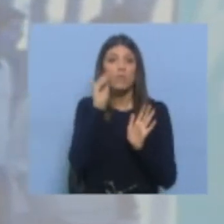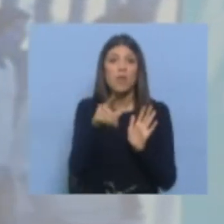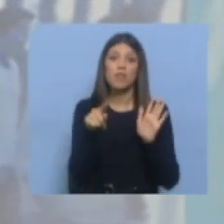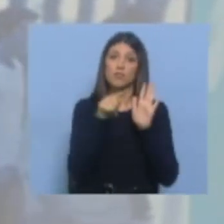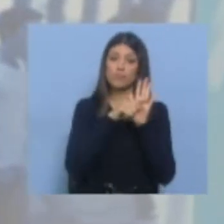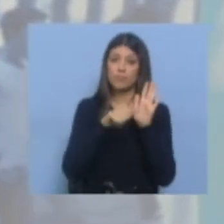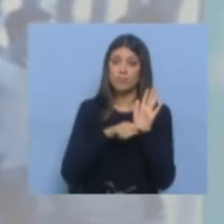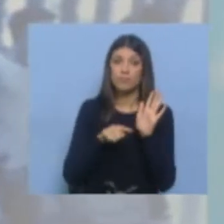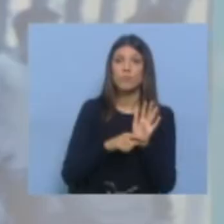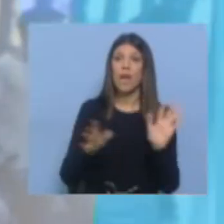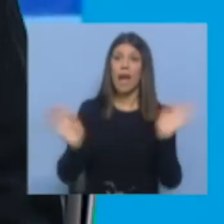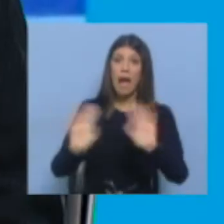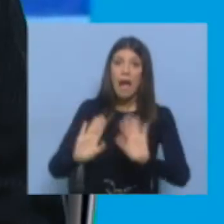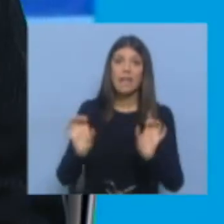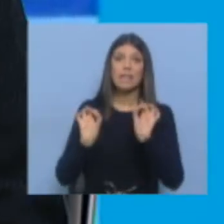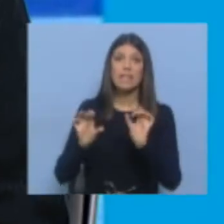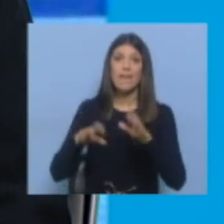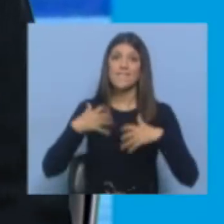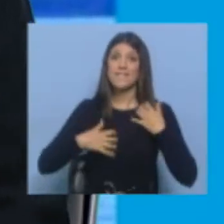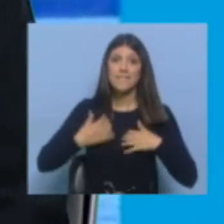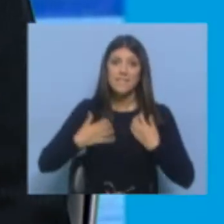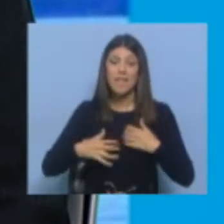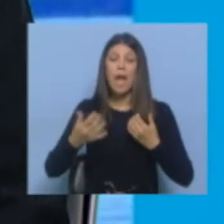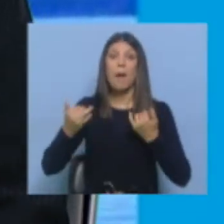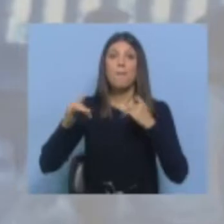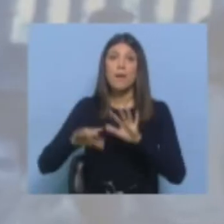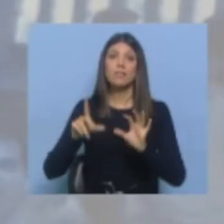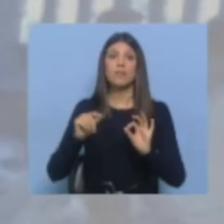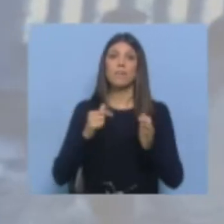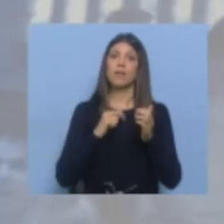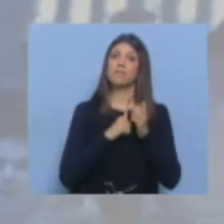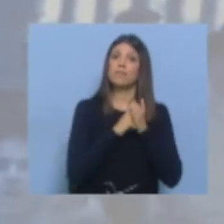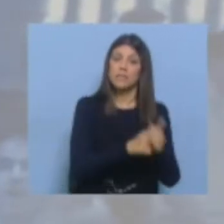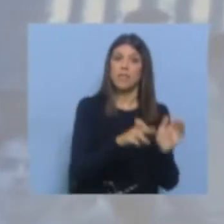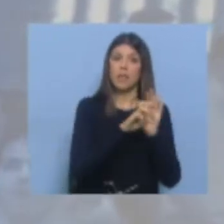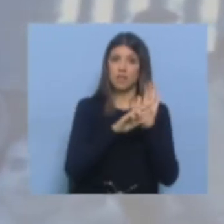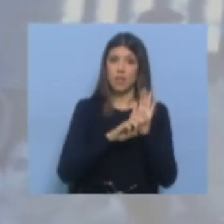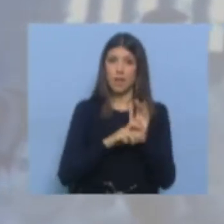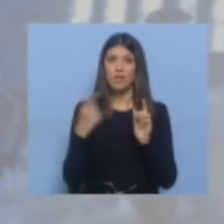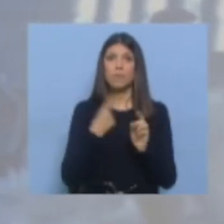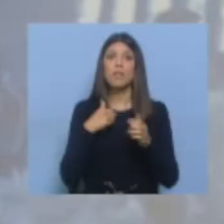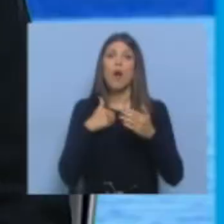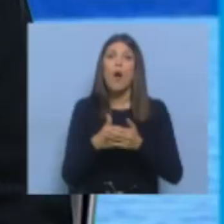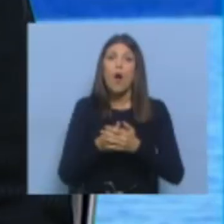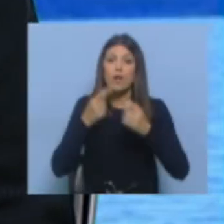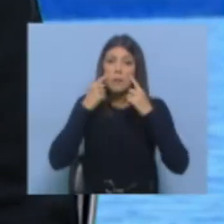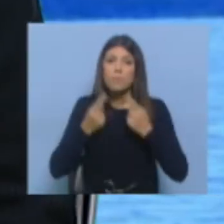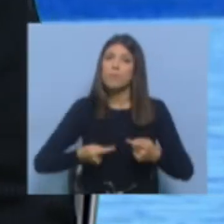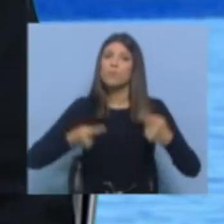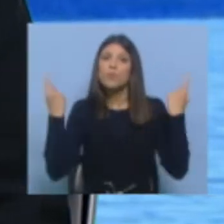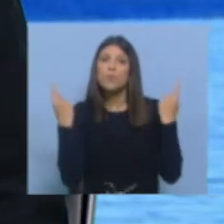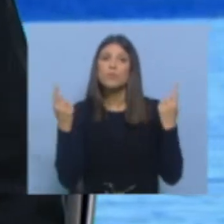histerias ou medos injustificados, mas a ordem pública é essencial nestas situações. A ordem pública e